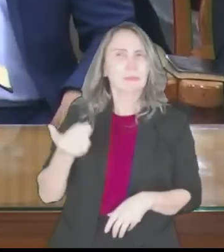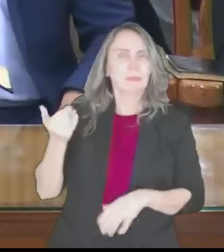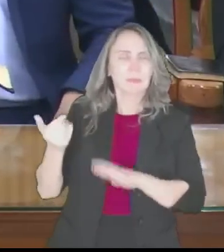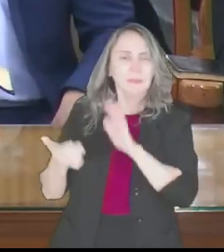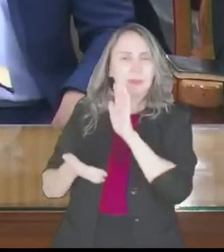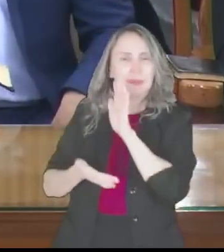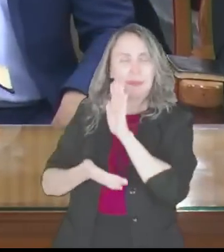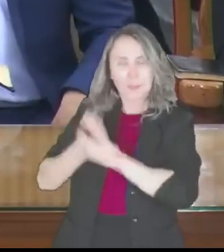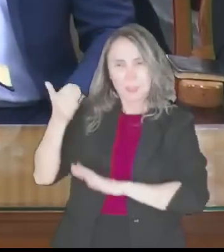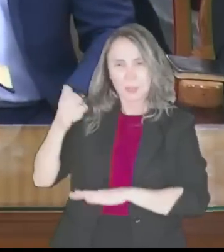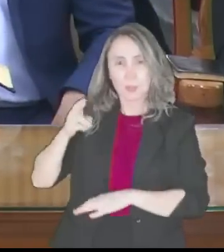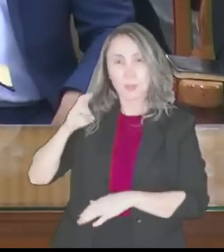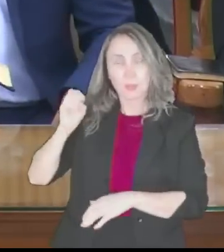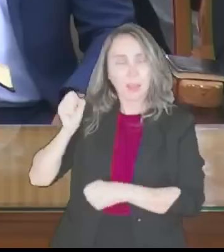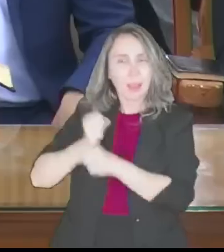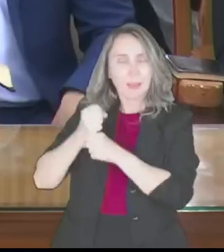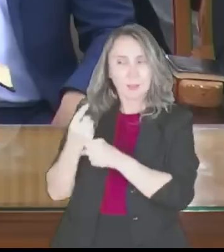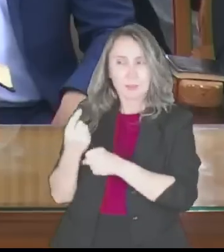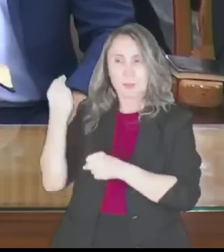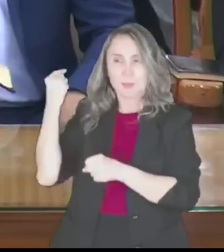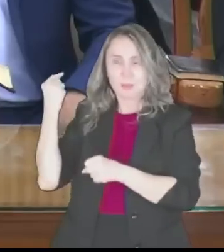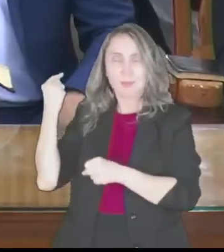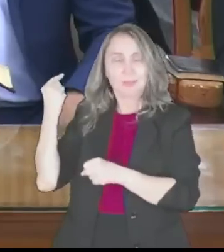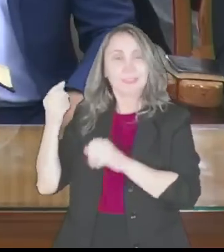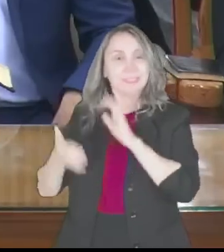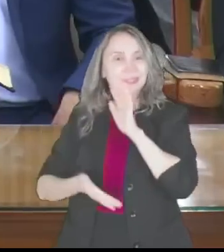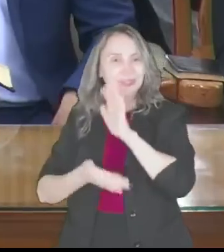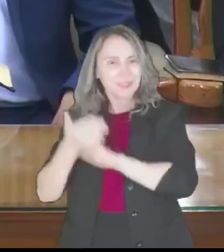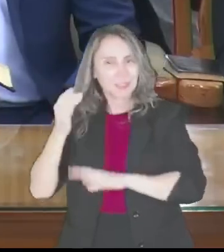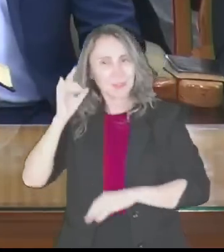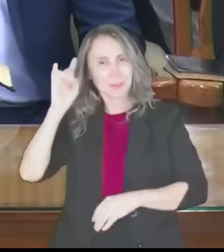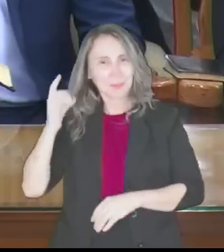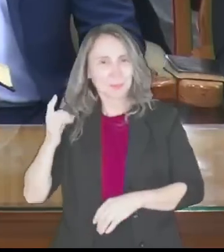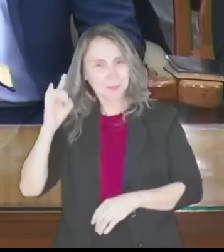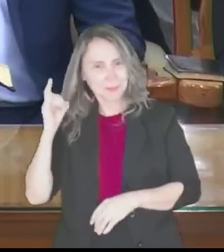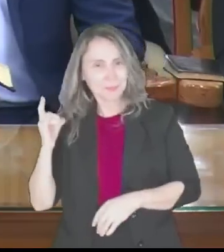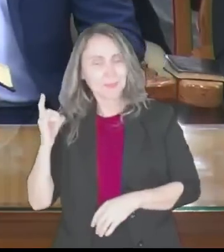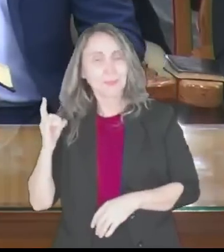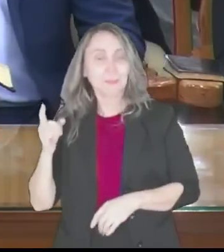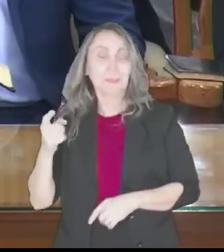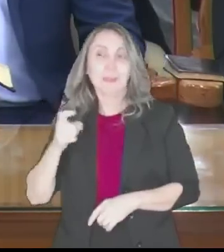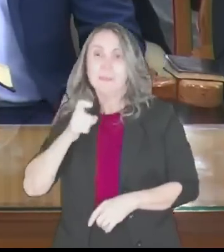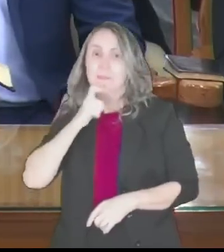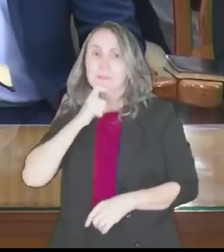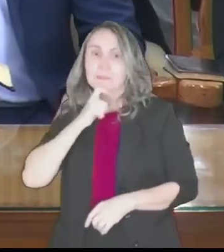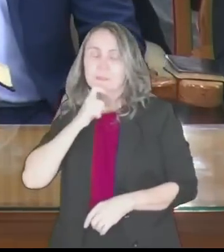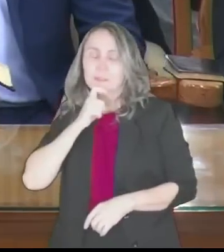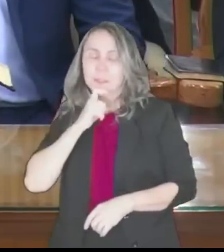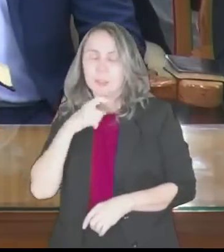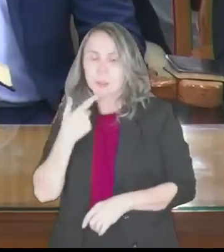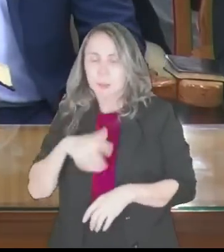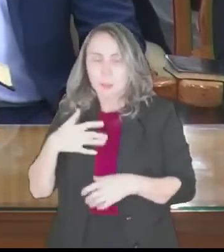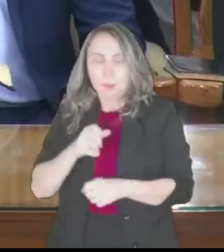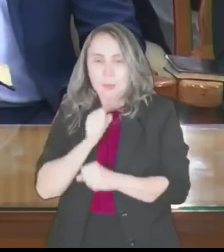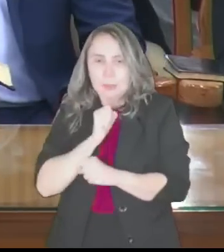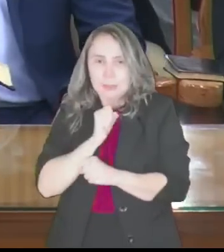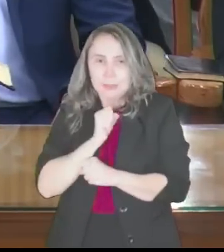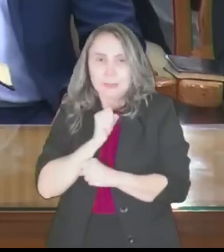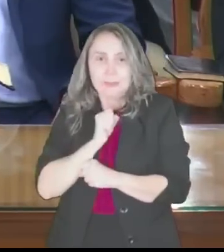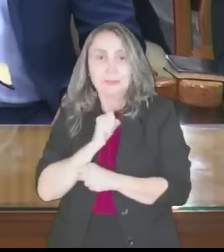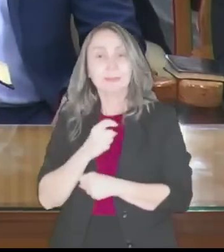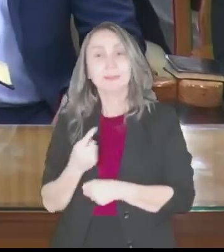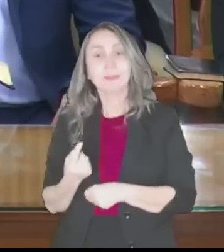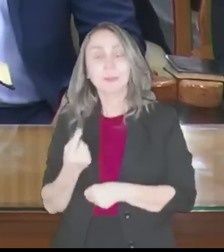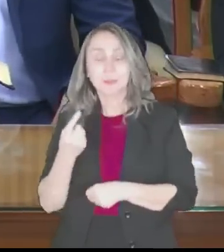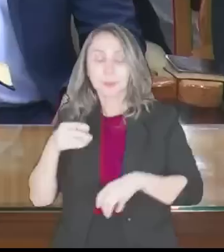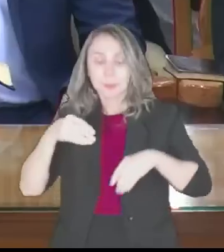época era com um encerado. Diz que se cobria todo mundo, no tempo lá muito frio, em Oruro, todo mundo com um encerado, ficava todo mundo, e